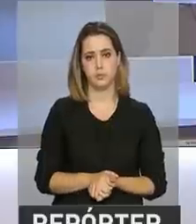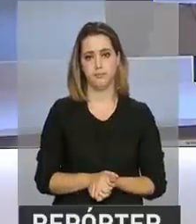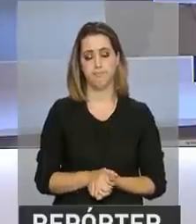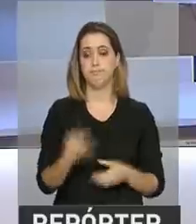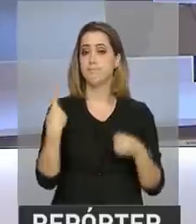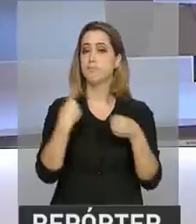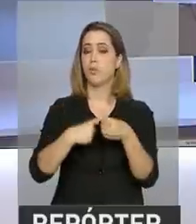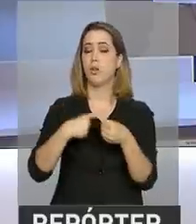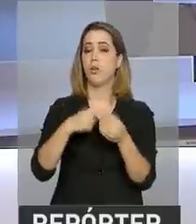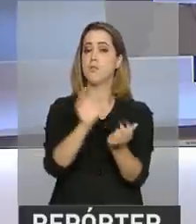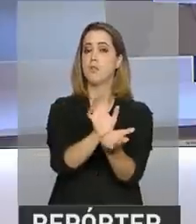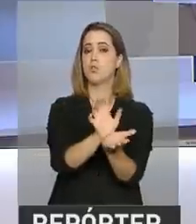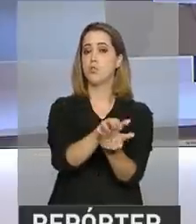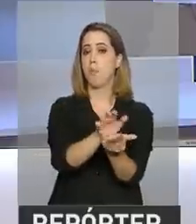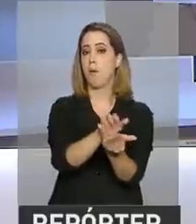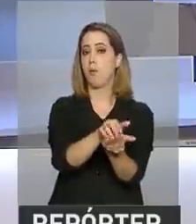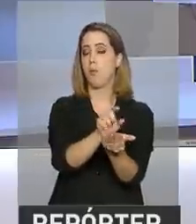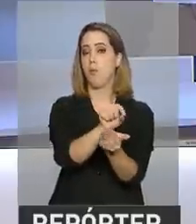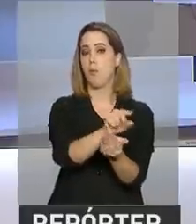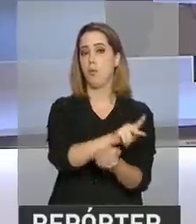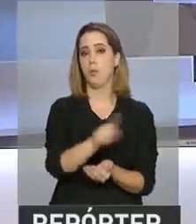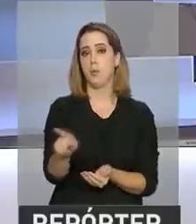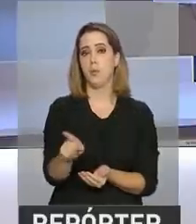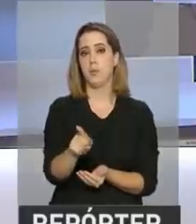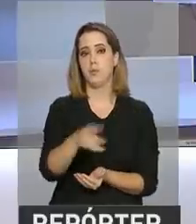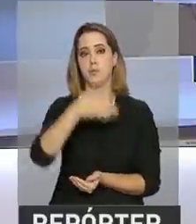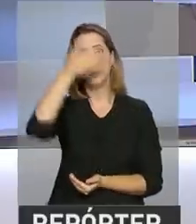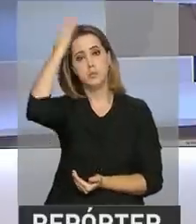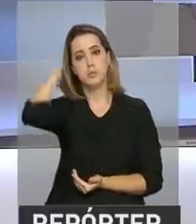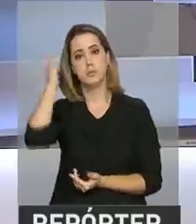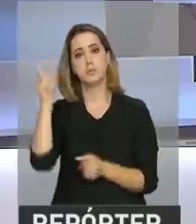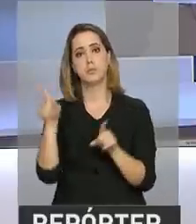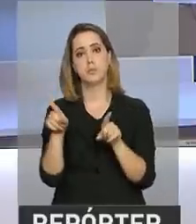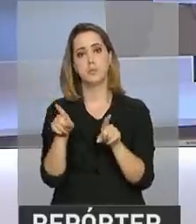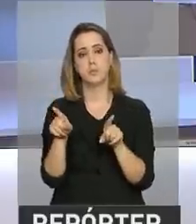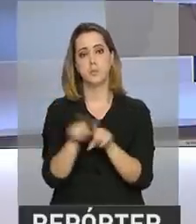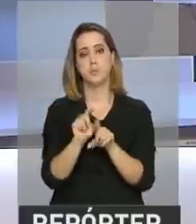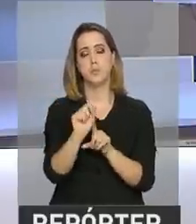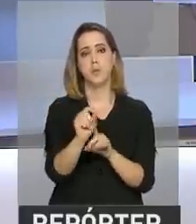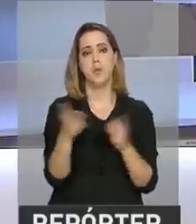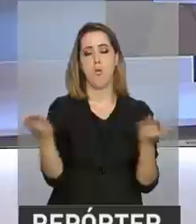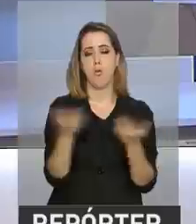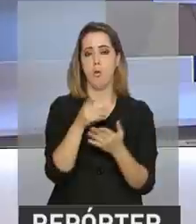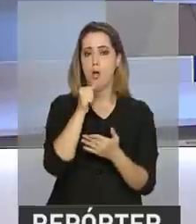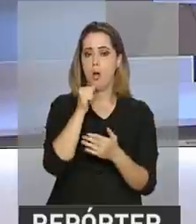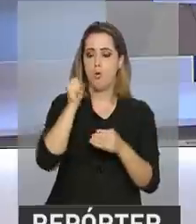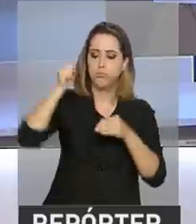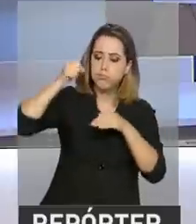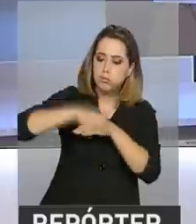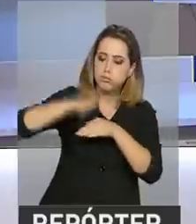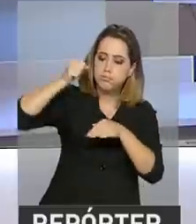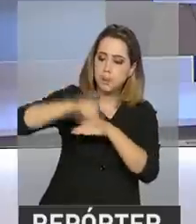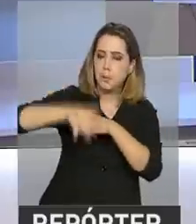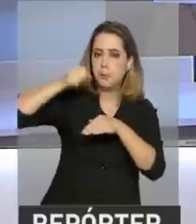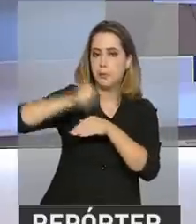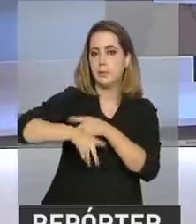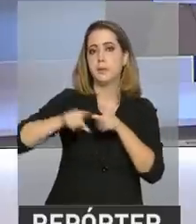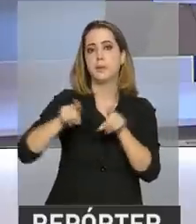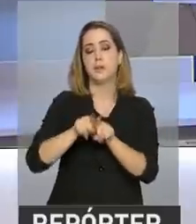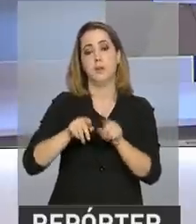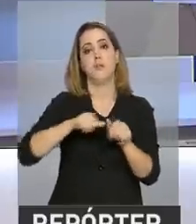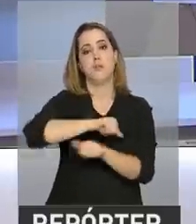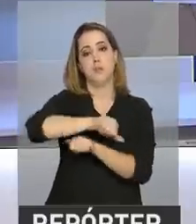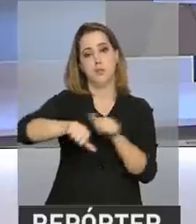Floresta, Pernambuco, o presidente Michel Temer inaugurou hoje uma estação de bombeamento que faz parte da transposição do Rio São